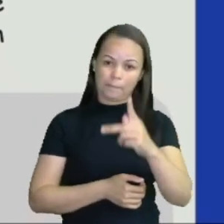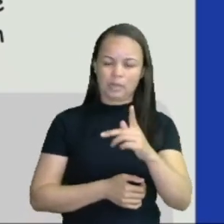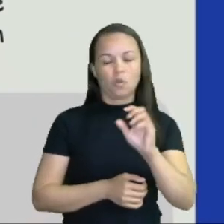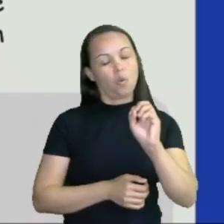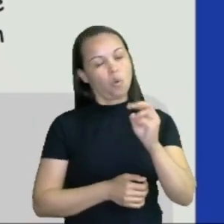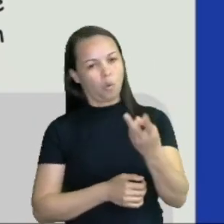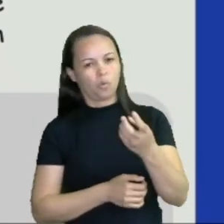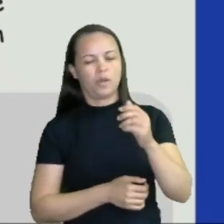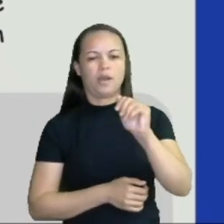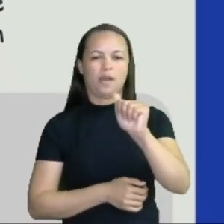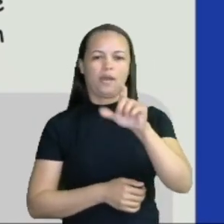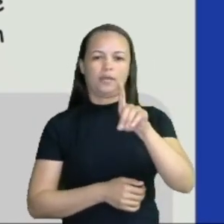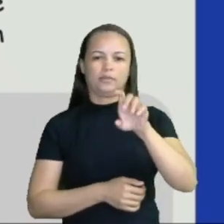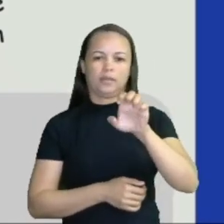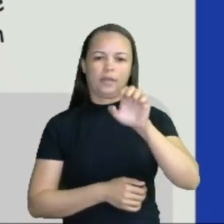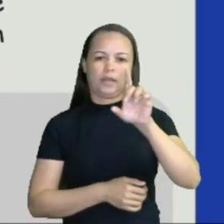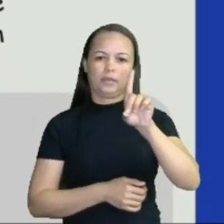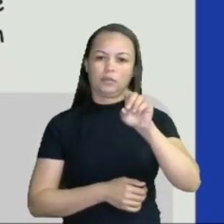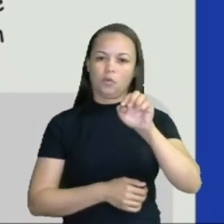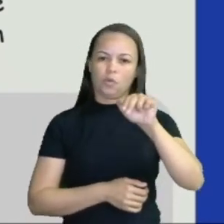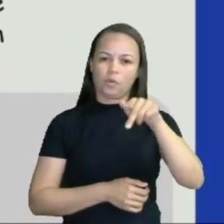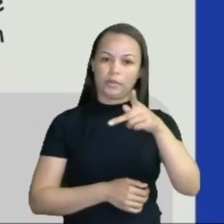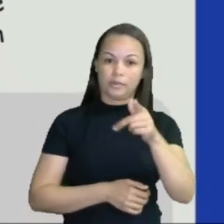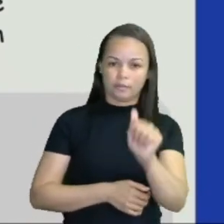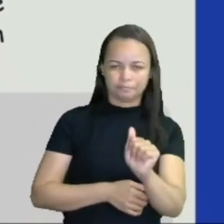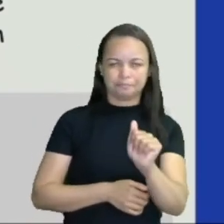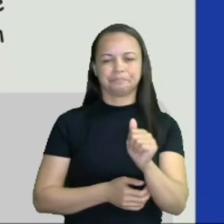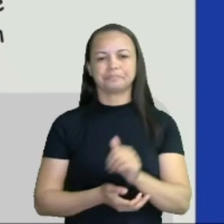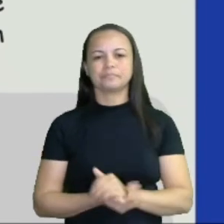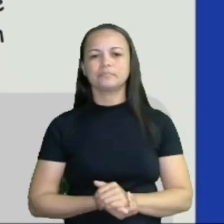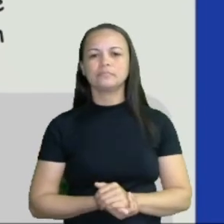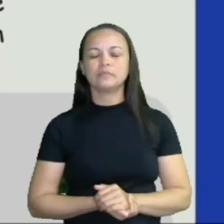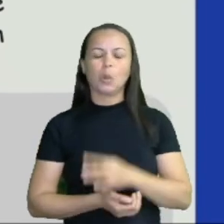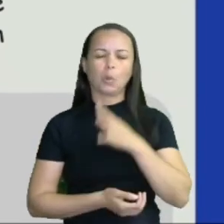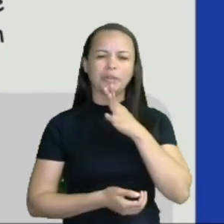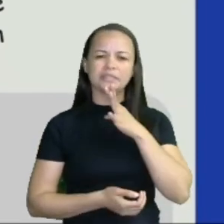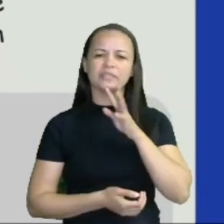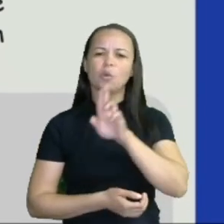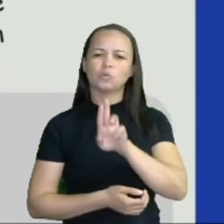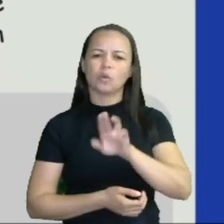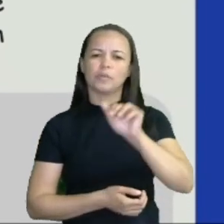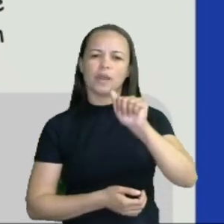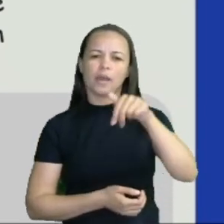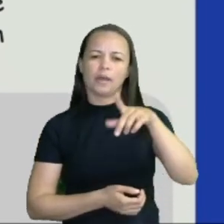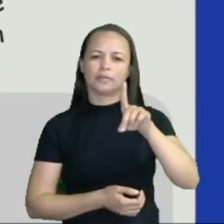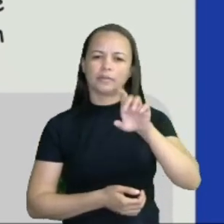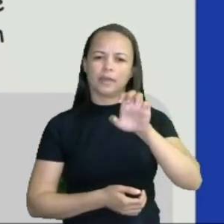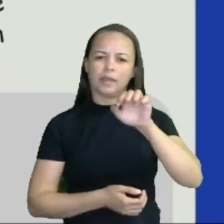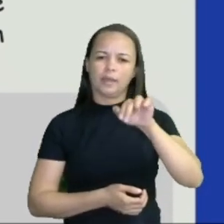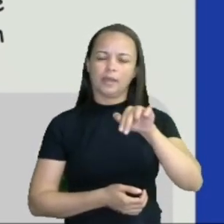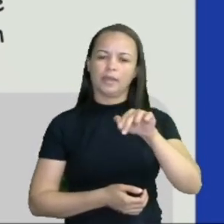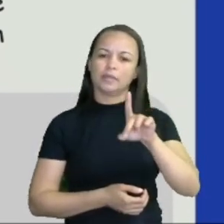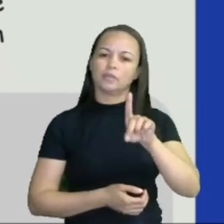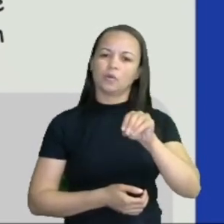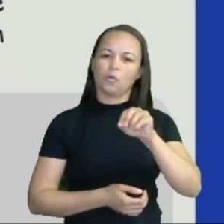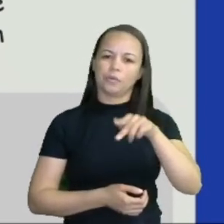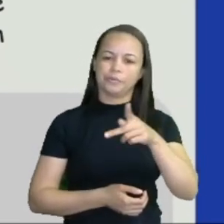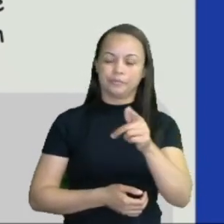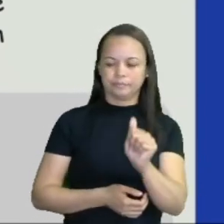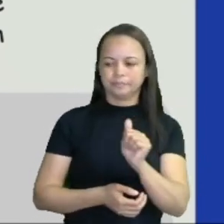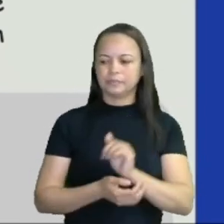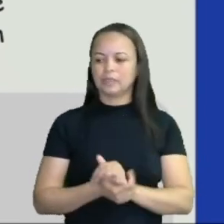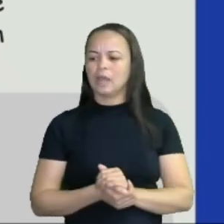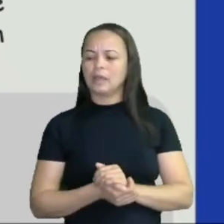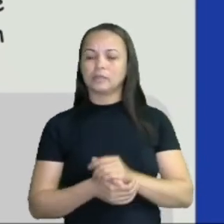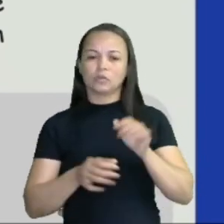adedonha. Então, é uma brincadeira em grupo, na qual os jogadores devem ser rápidos com as palavras. Quem preenche primeiro